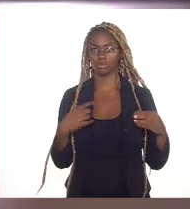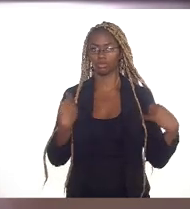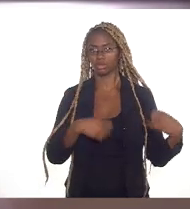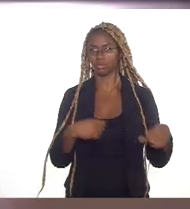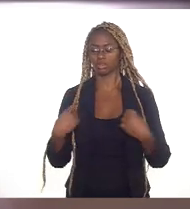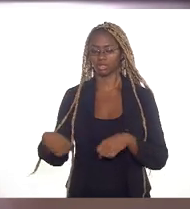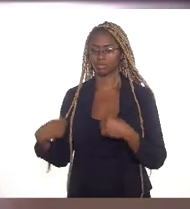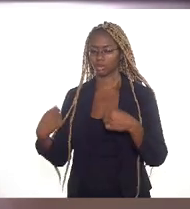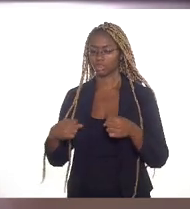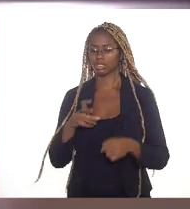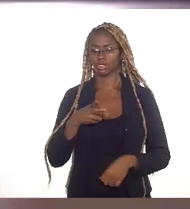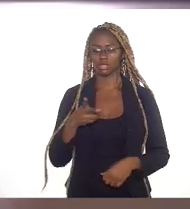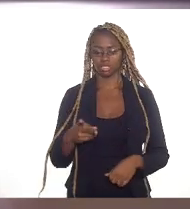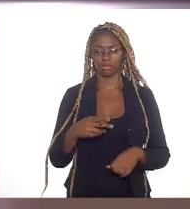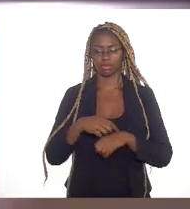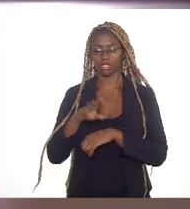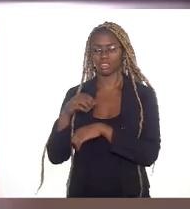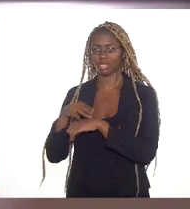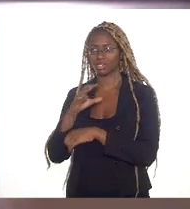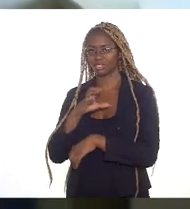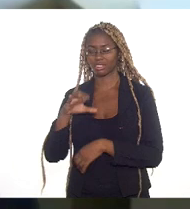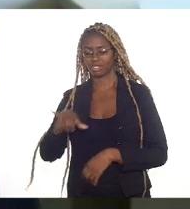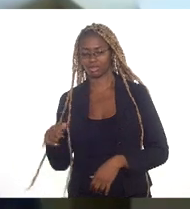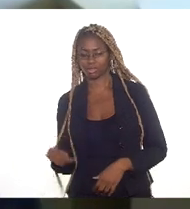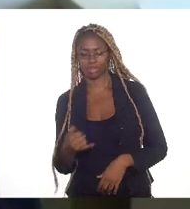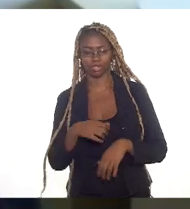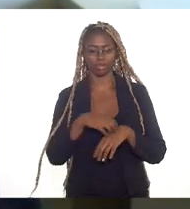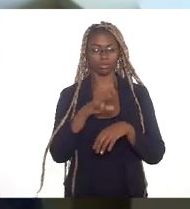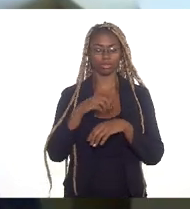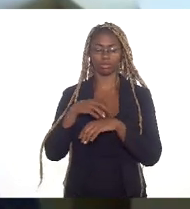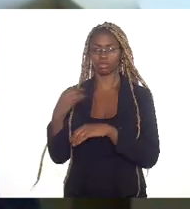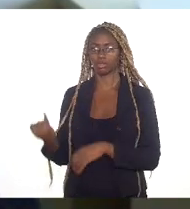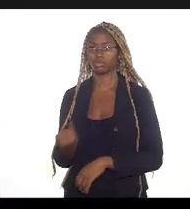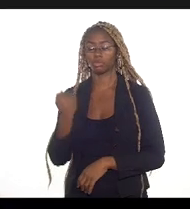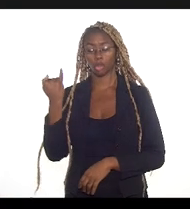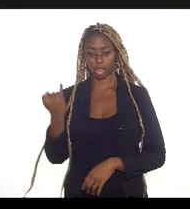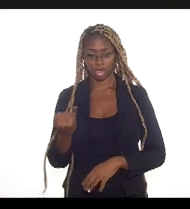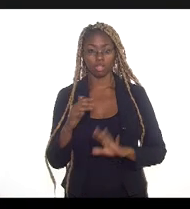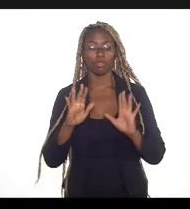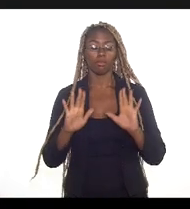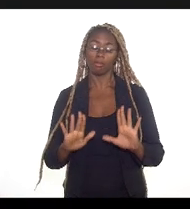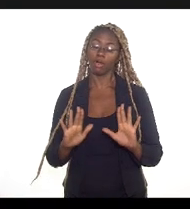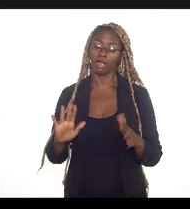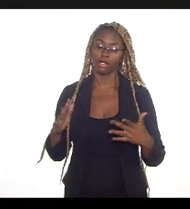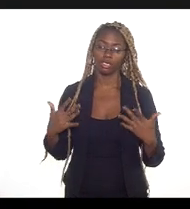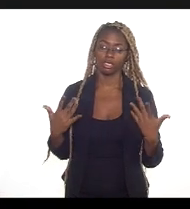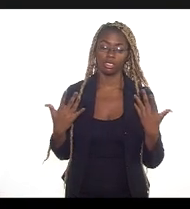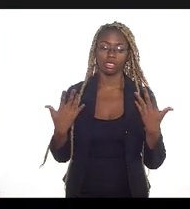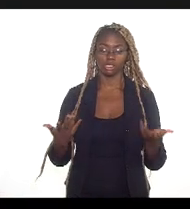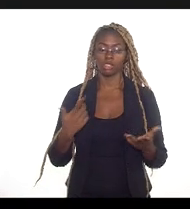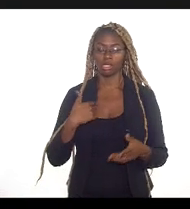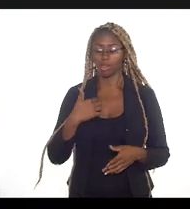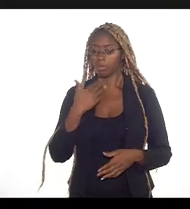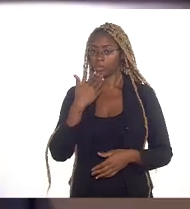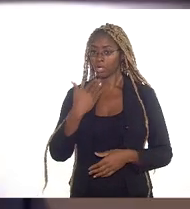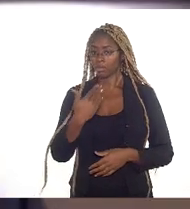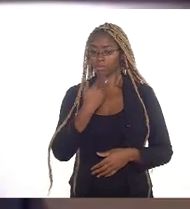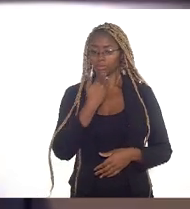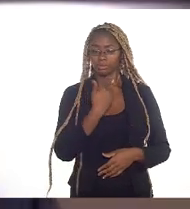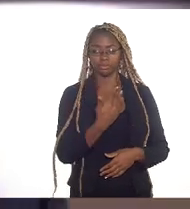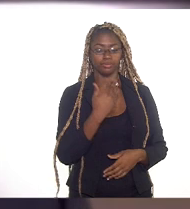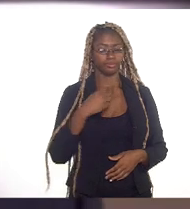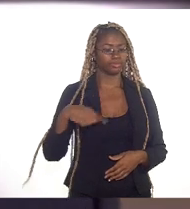uma mensagem na CCJ, toda hora tem uma mensagem de importância. Mas eu deixo aqui meu apelo,